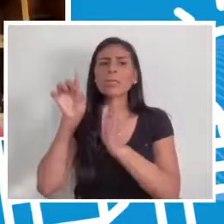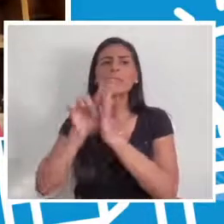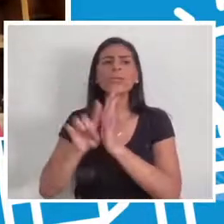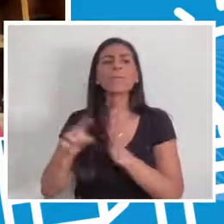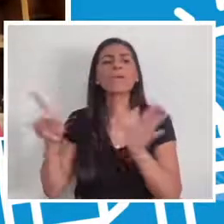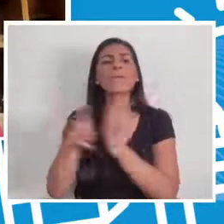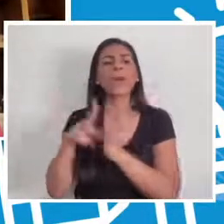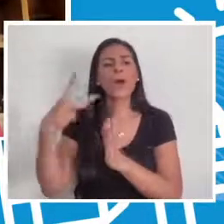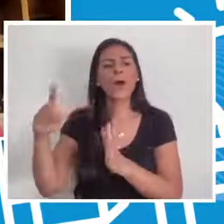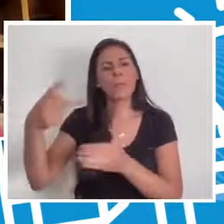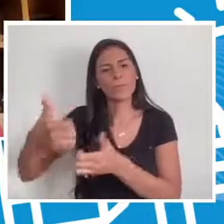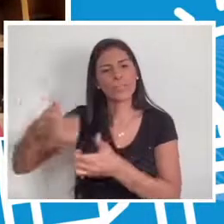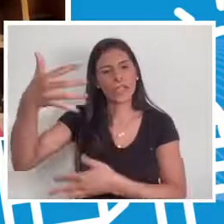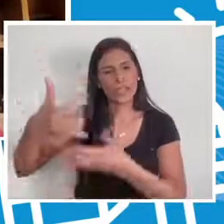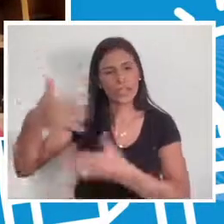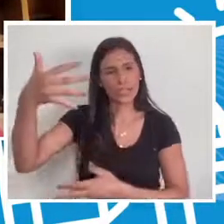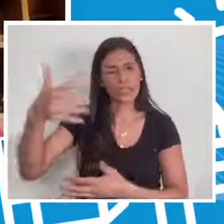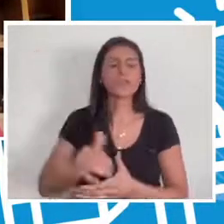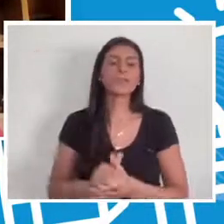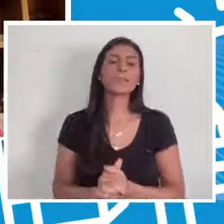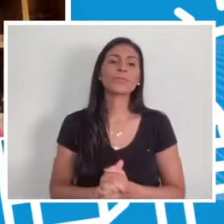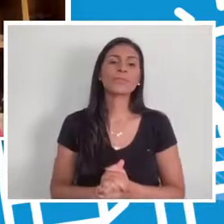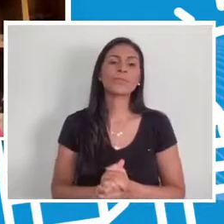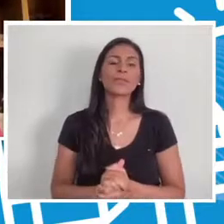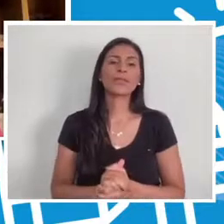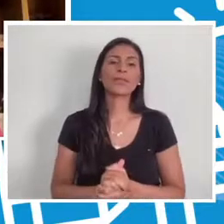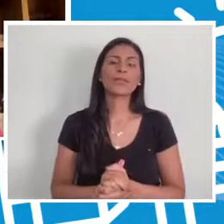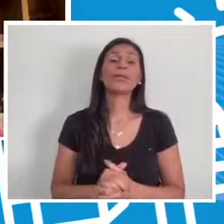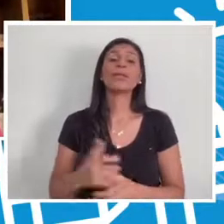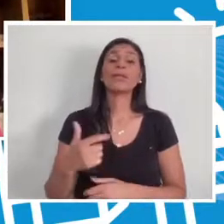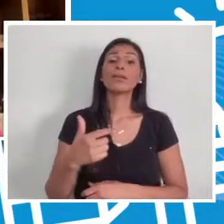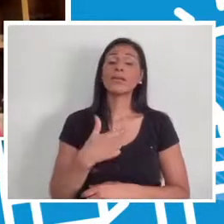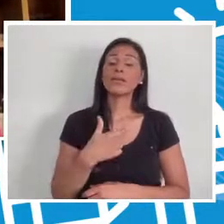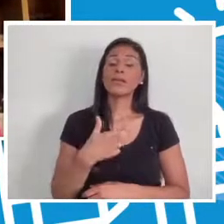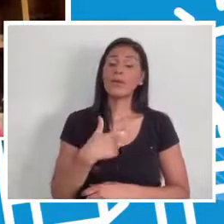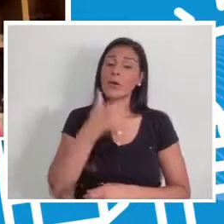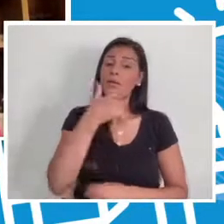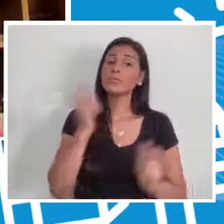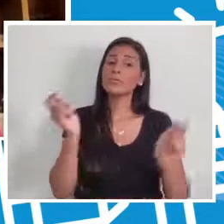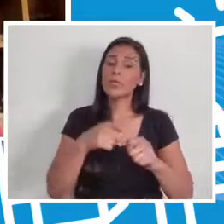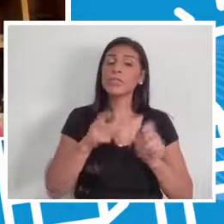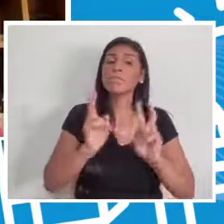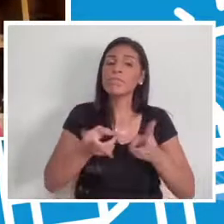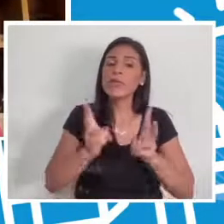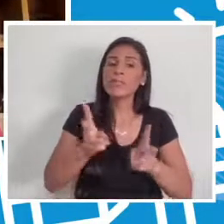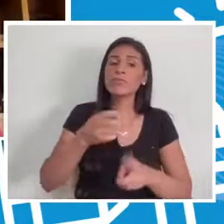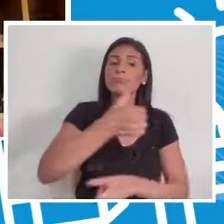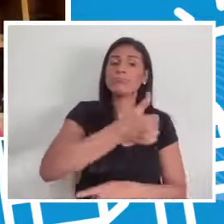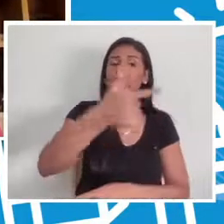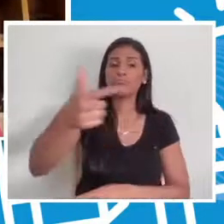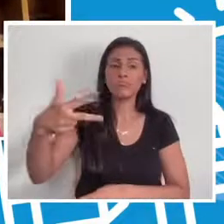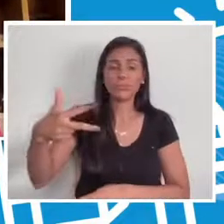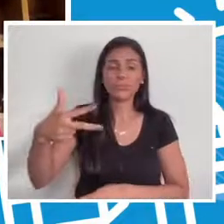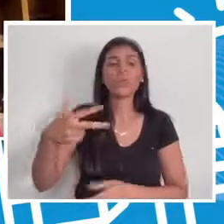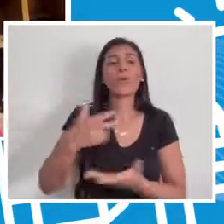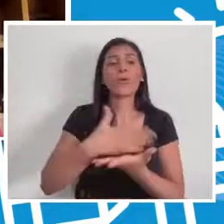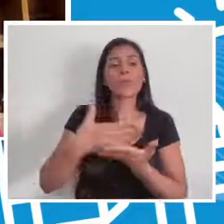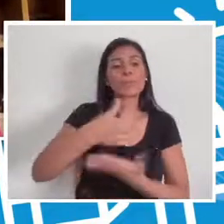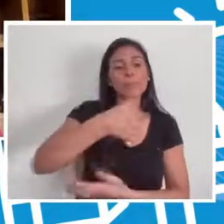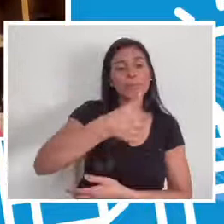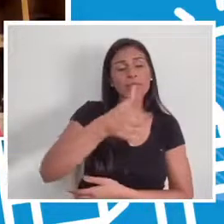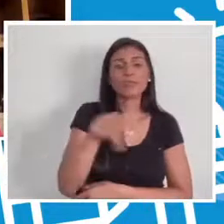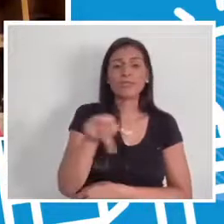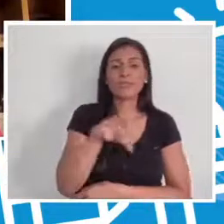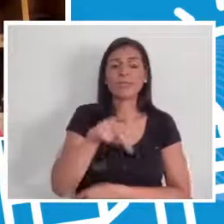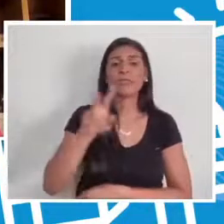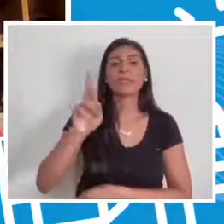certo? E eu vou usar a mesma sequência, então eu vou começar com o professor Lente, certo?